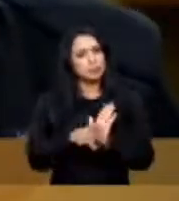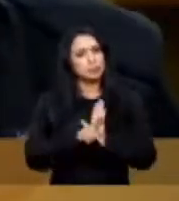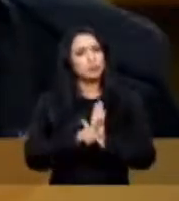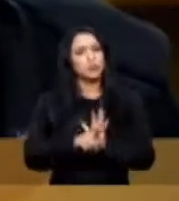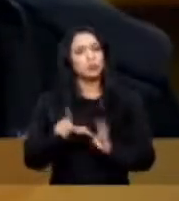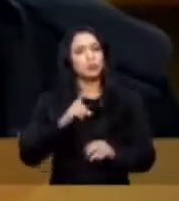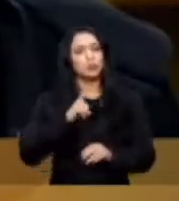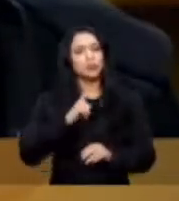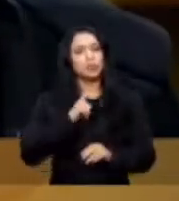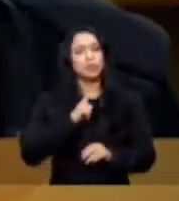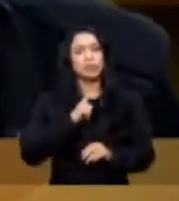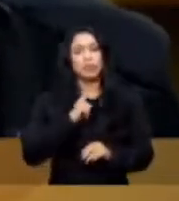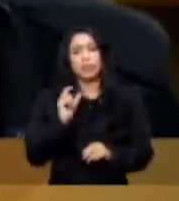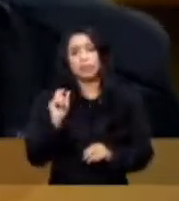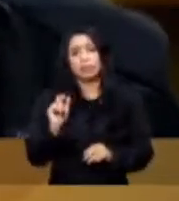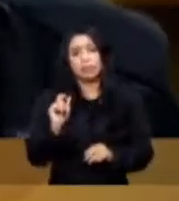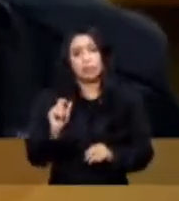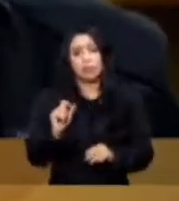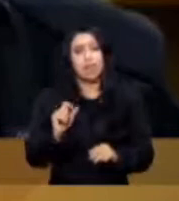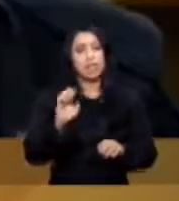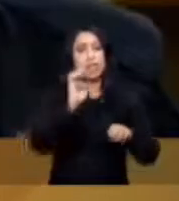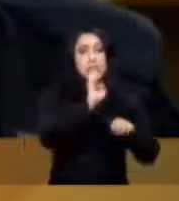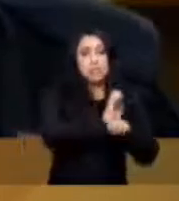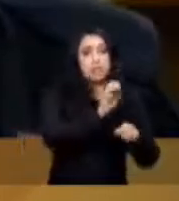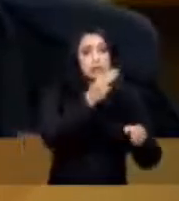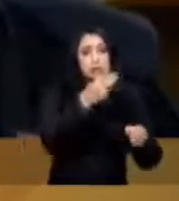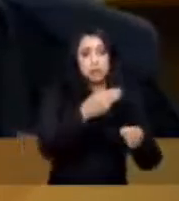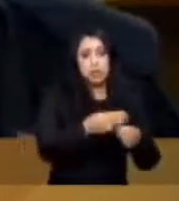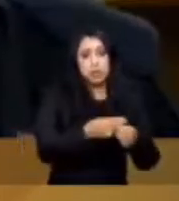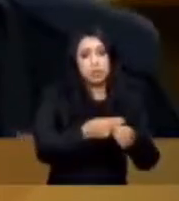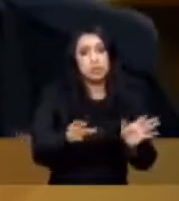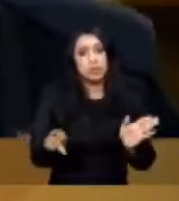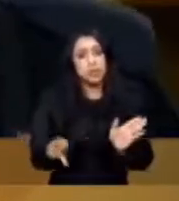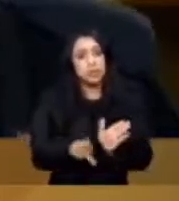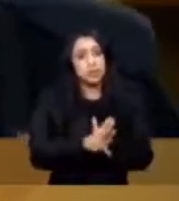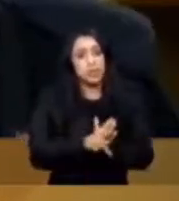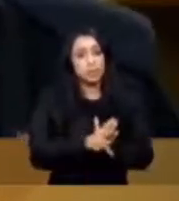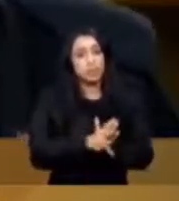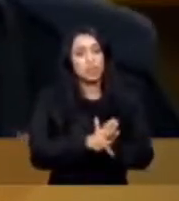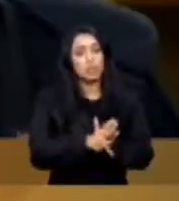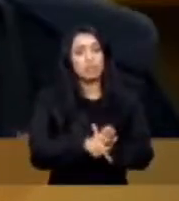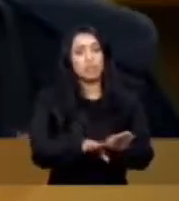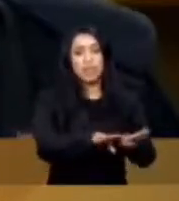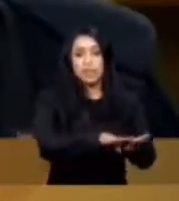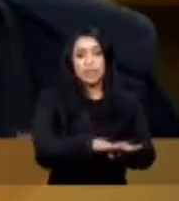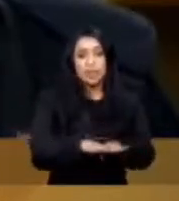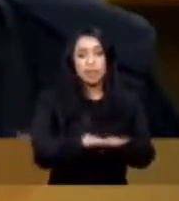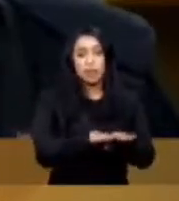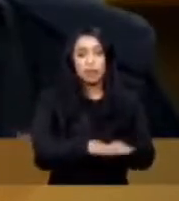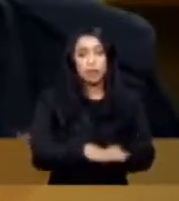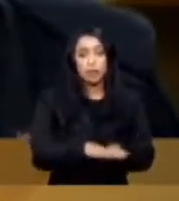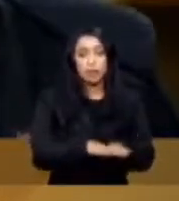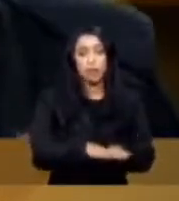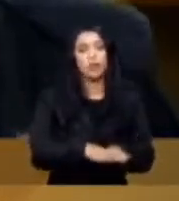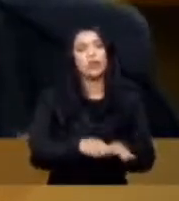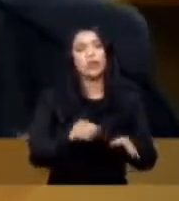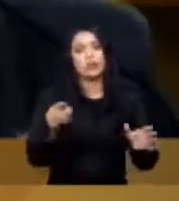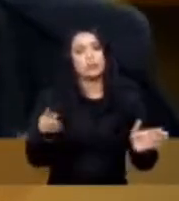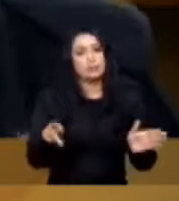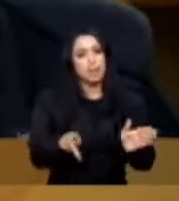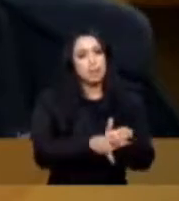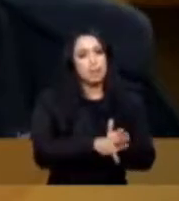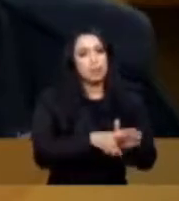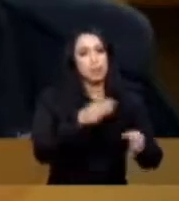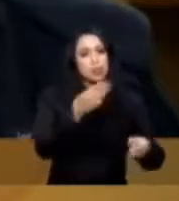o titular do domínio. Se estados e municípios são os proprietários dos bens comuns, está no patrimônio municipal, a